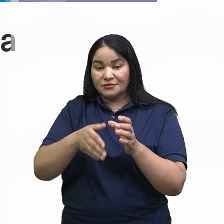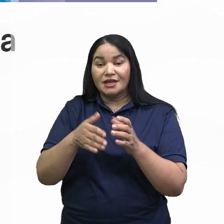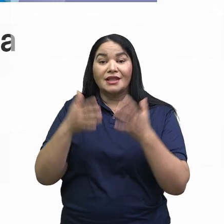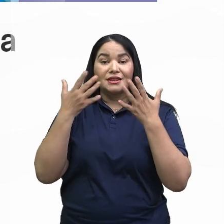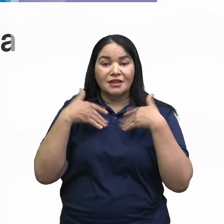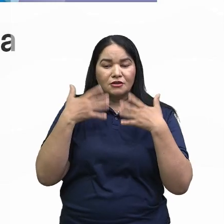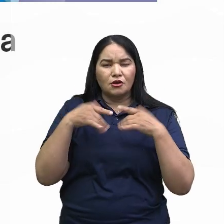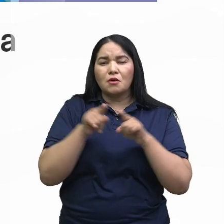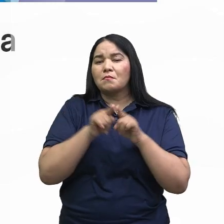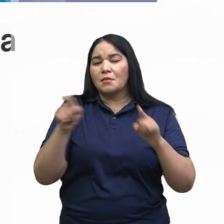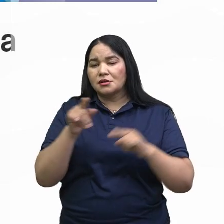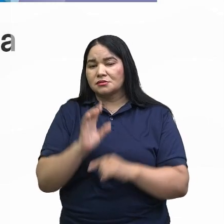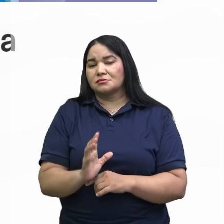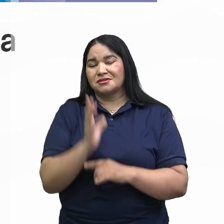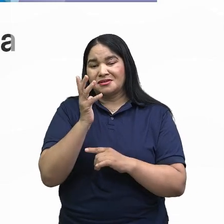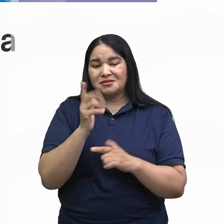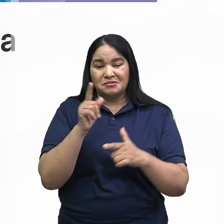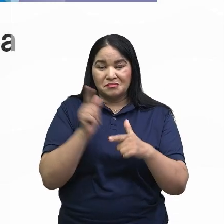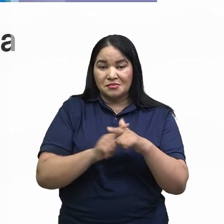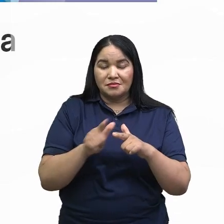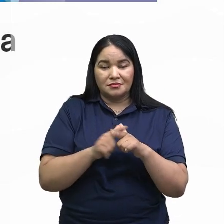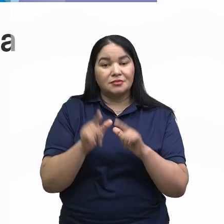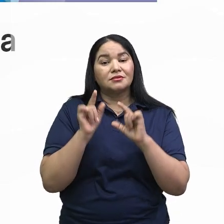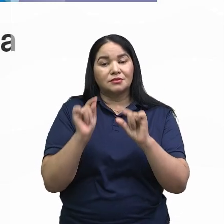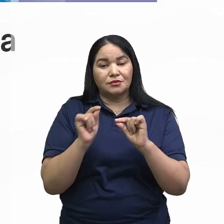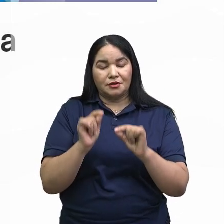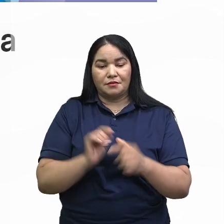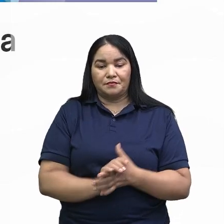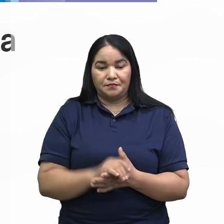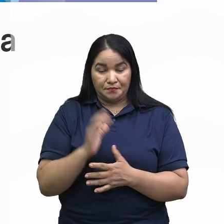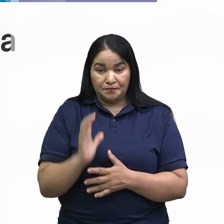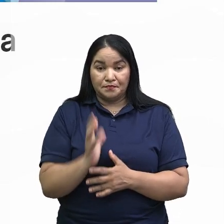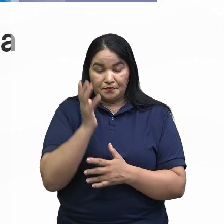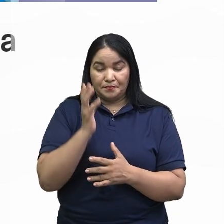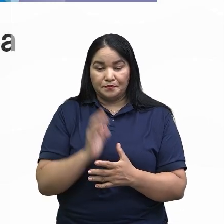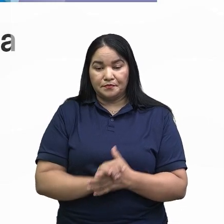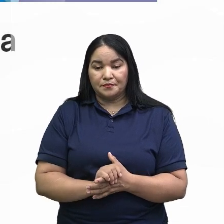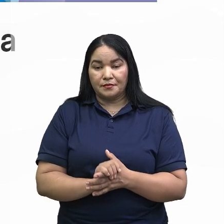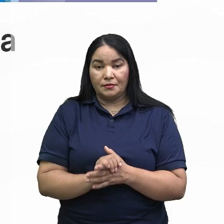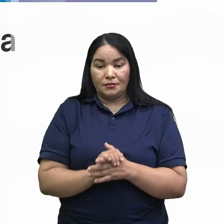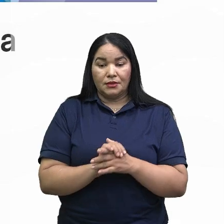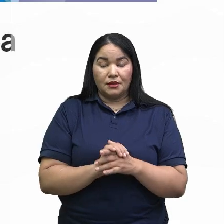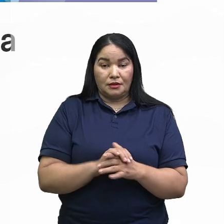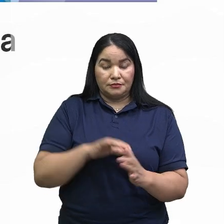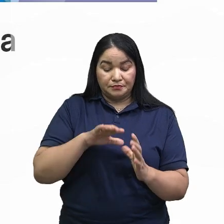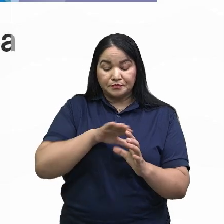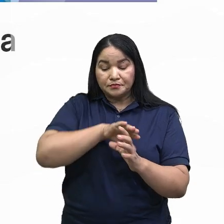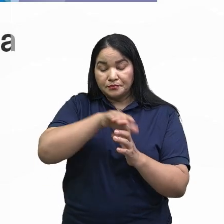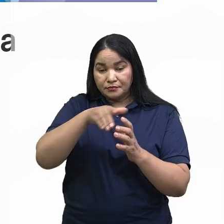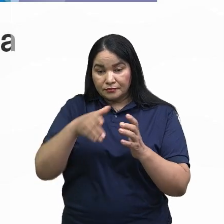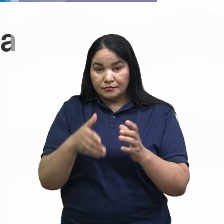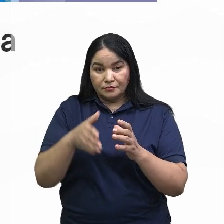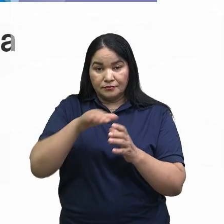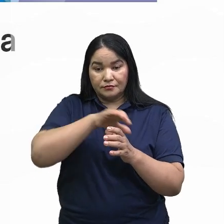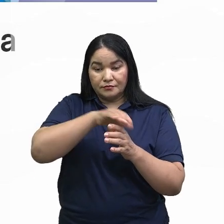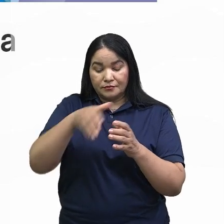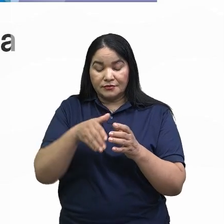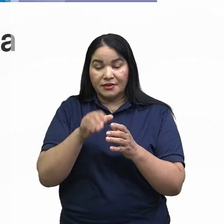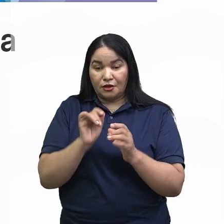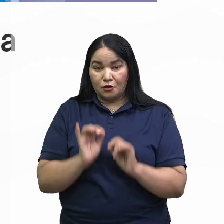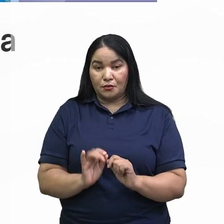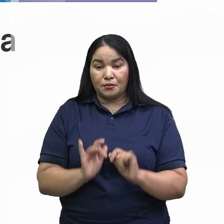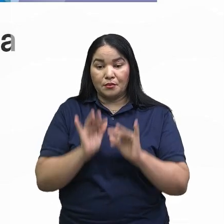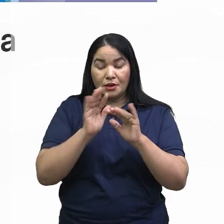Mas o que está acontecendo atualmente? A quantidade desses gases que compõem a atmosfera e que